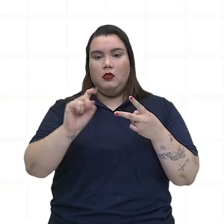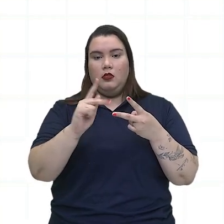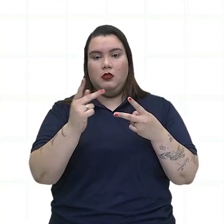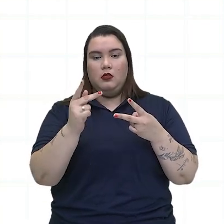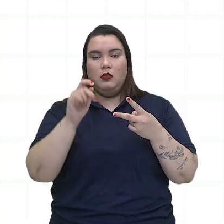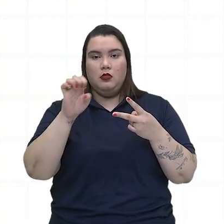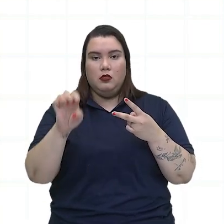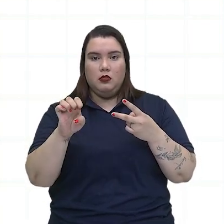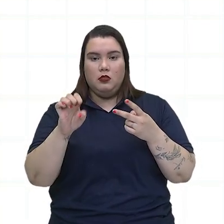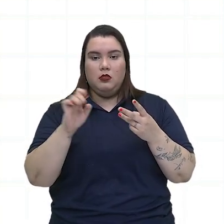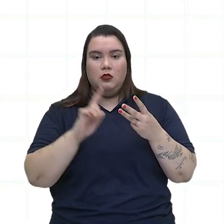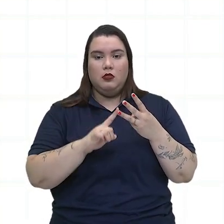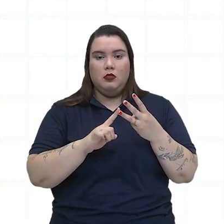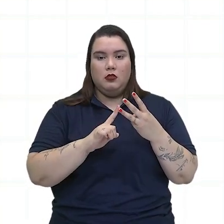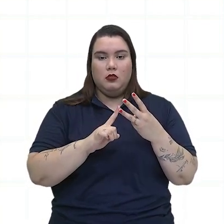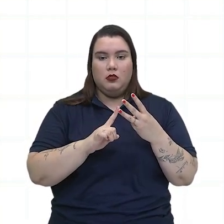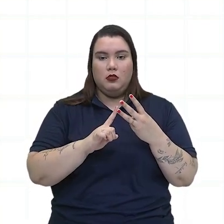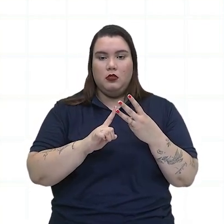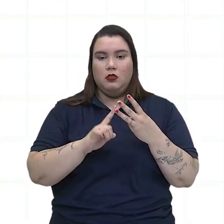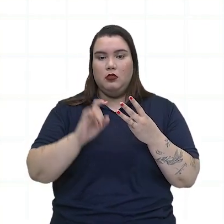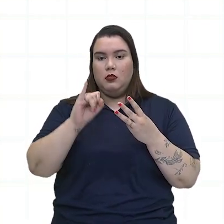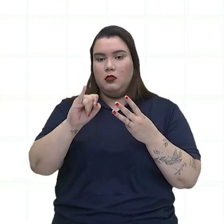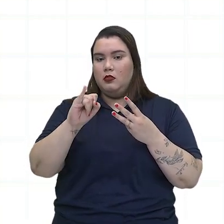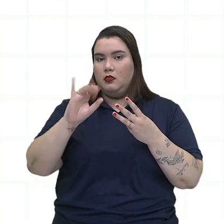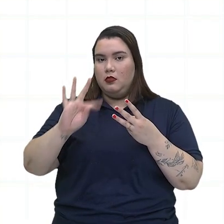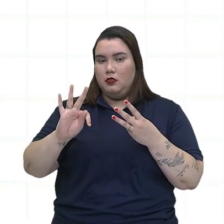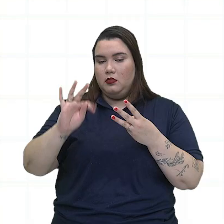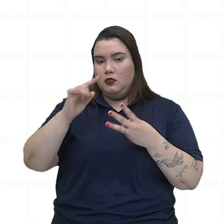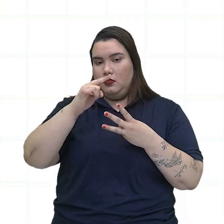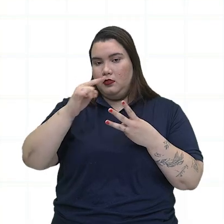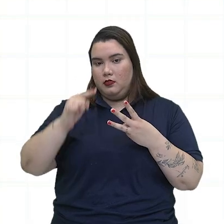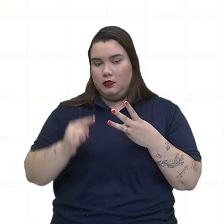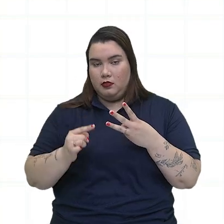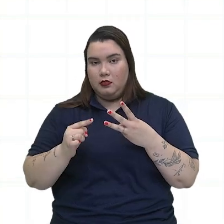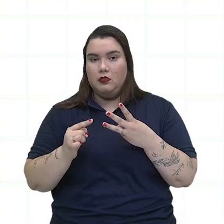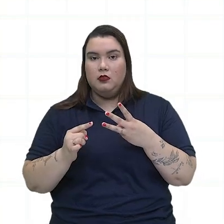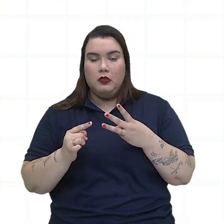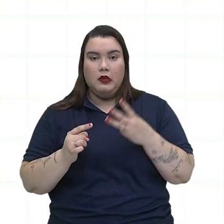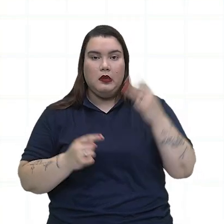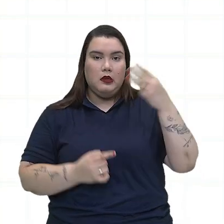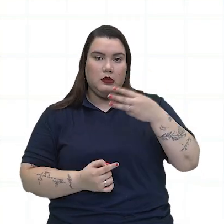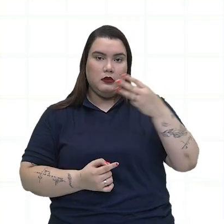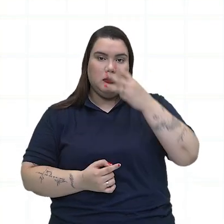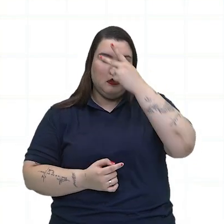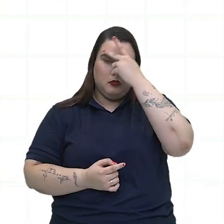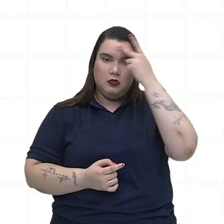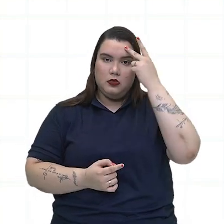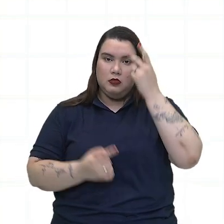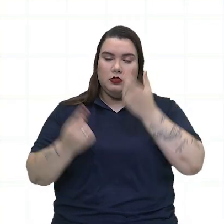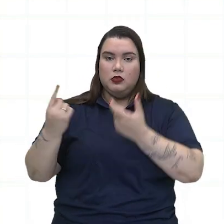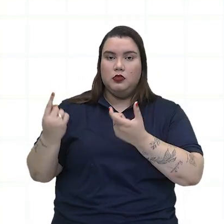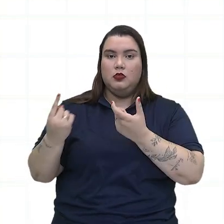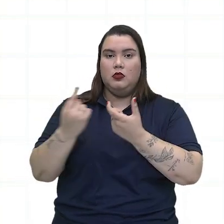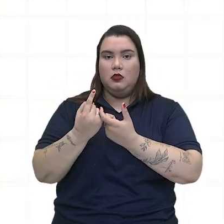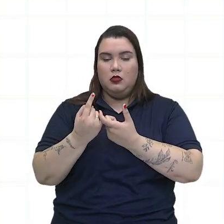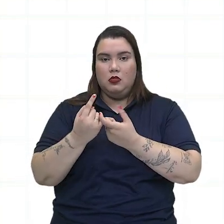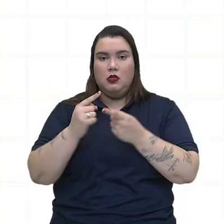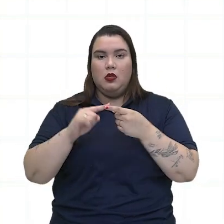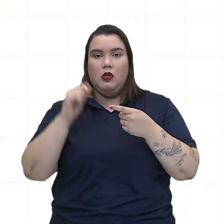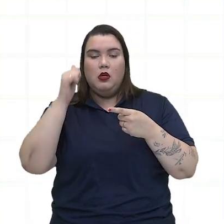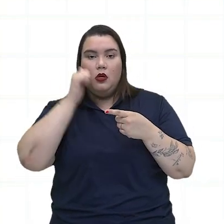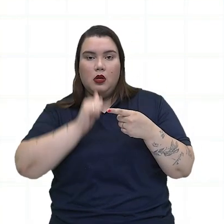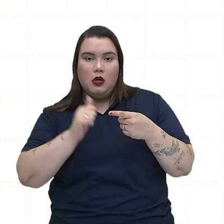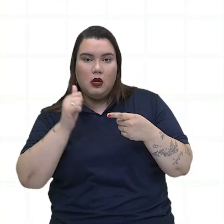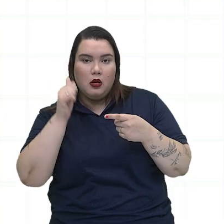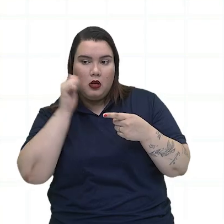she, or it. Essa é a terceira pessoa do singular. Ele, ela e